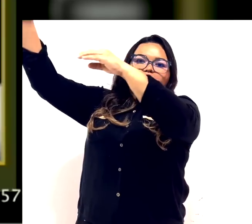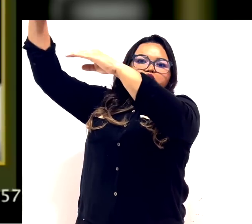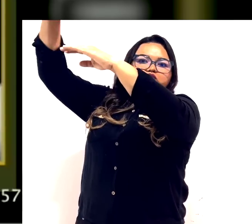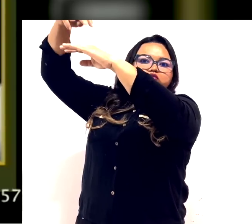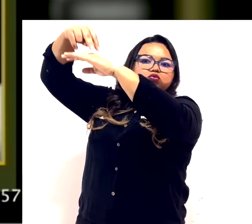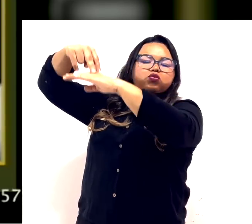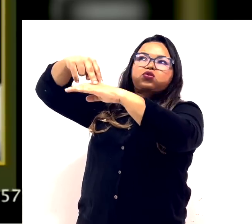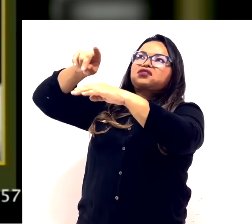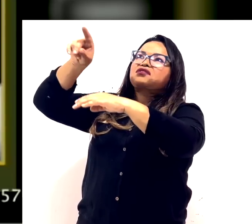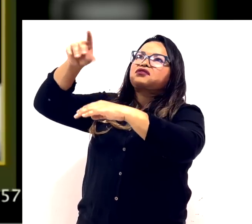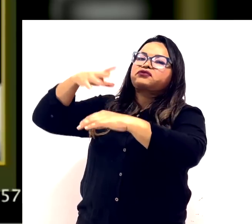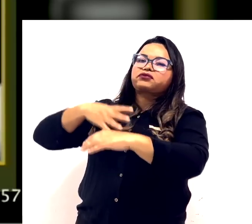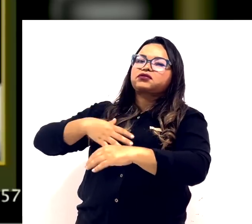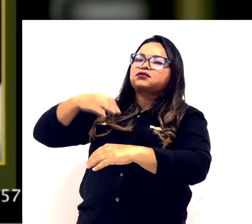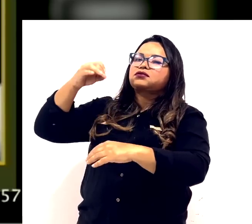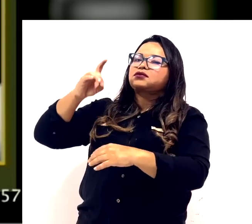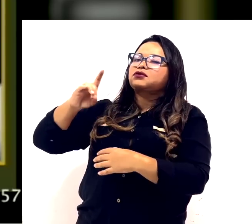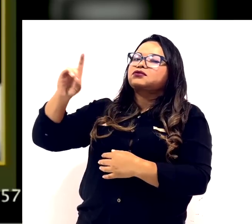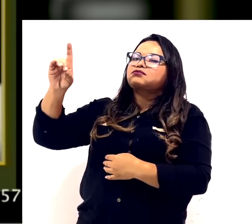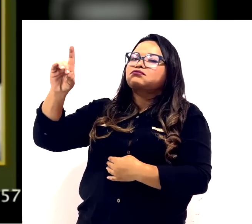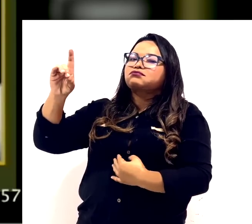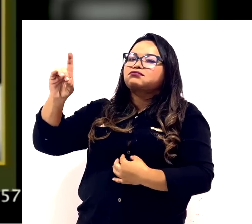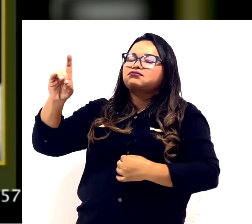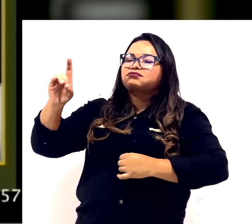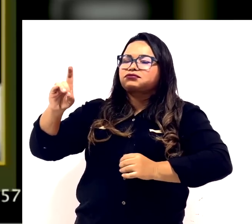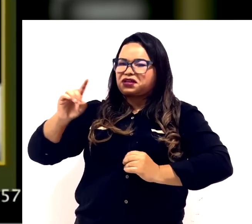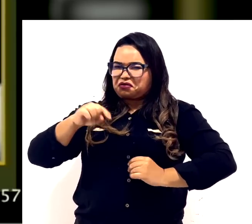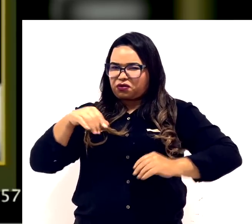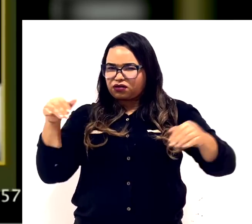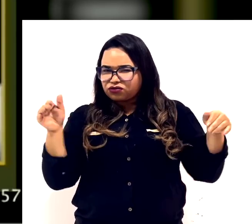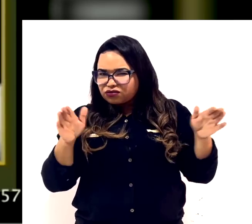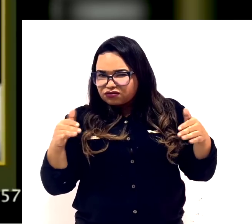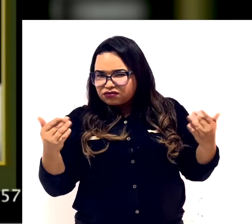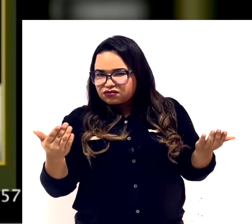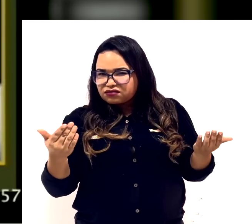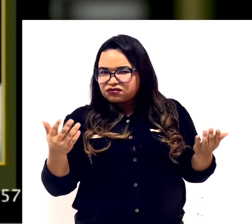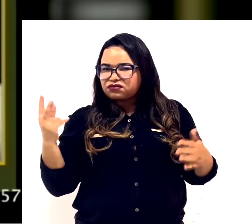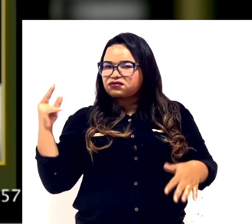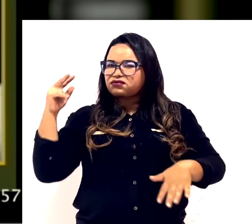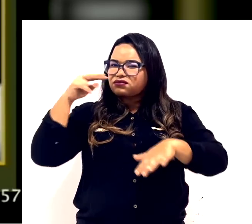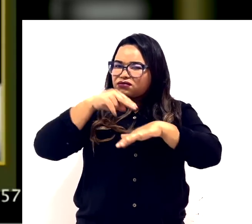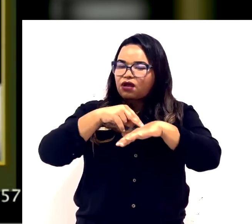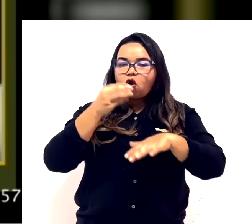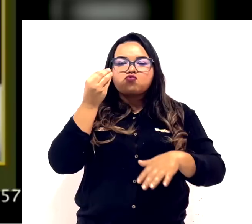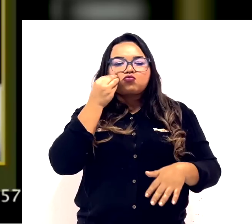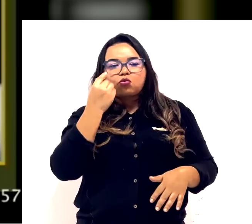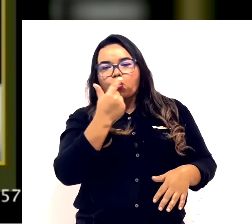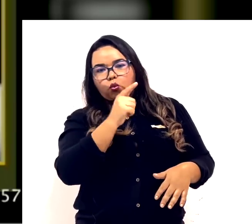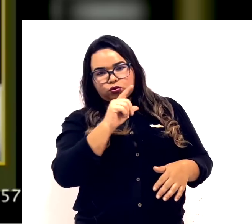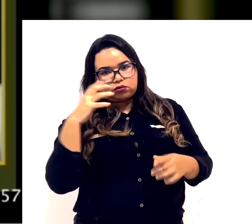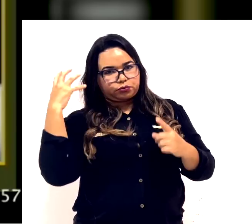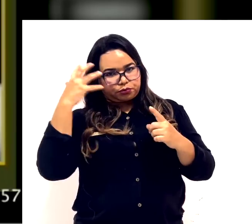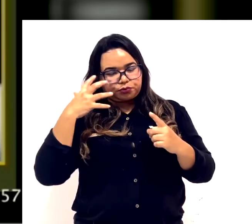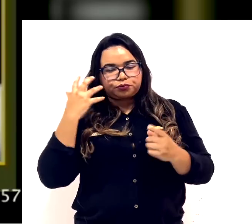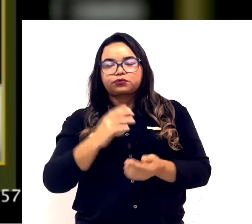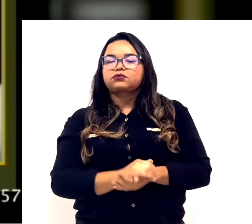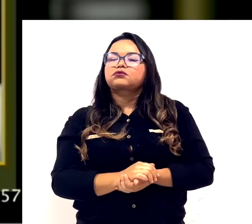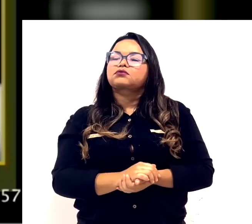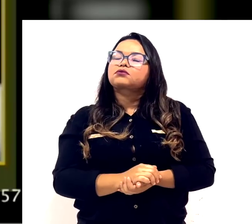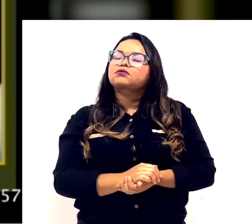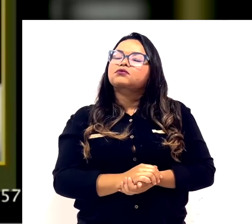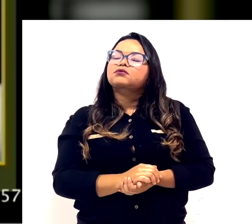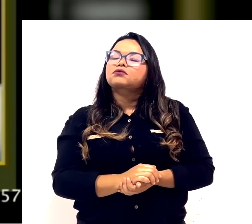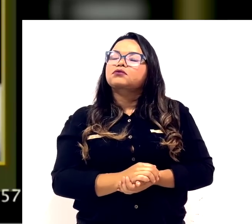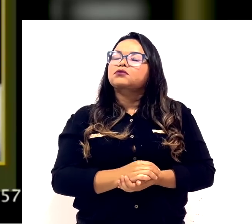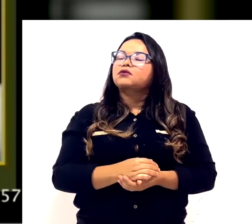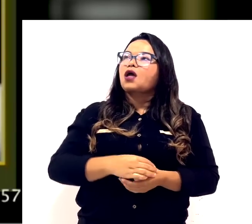anjo. Vamos ver que isso nos vai ser explicado em outra conferência. E ele se dirigiu ao ancião de dias, e o